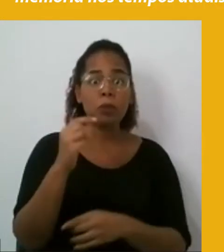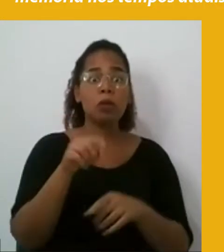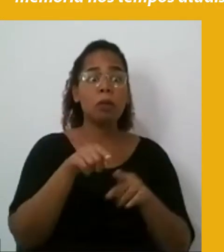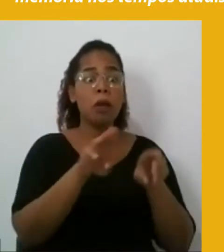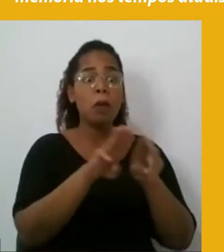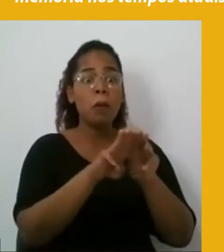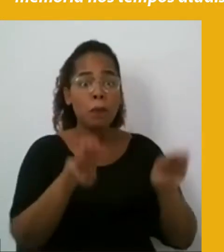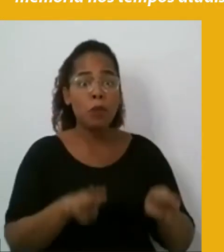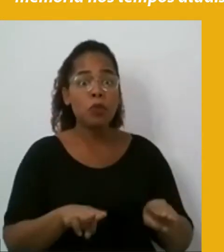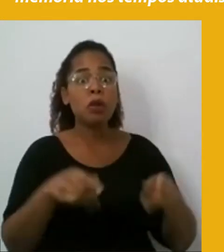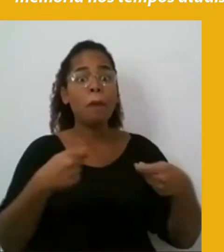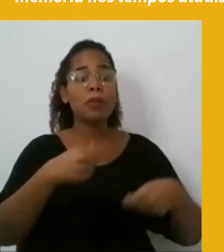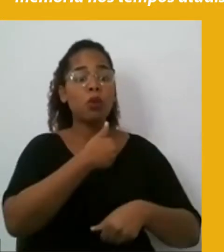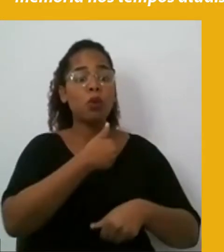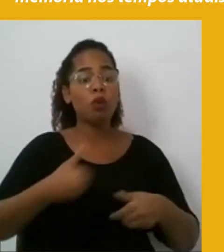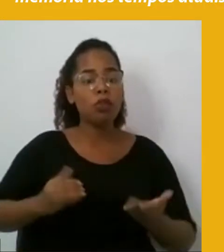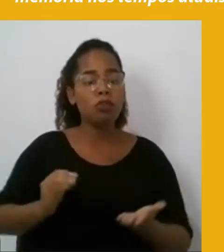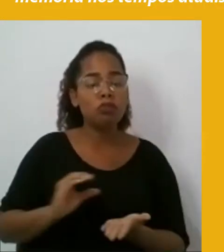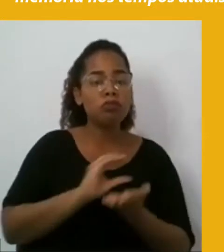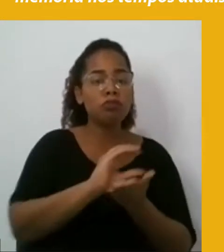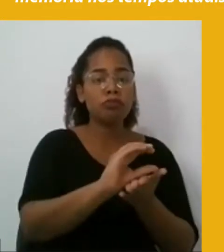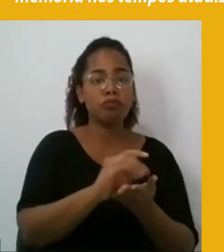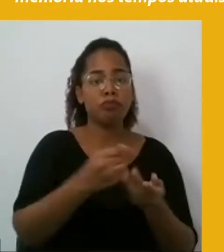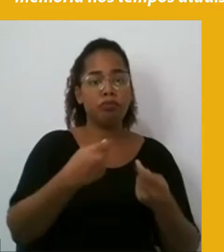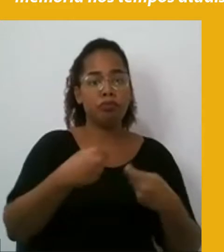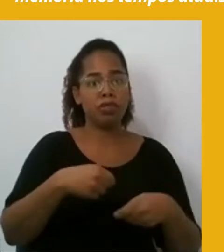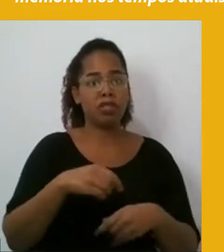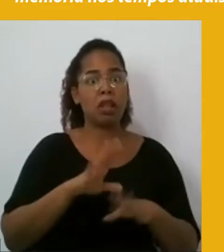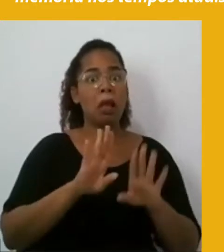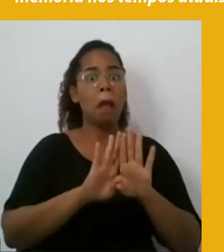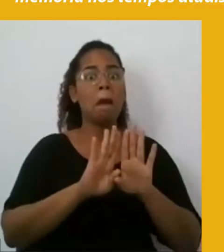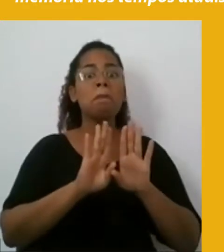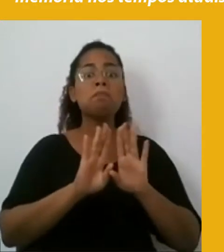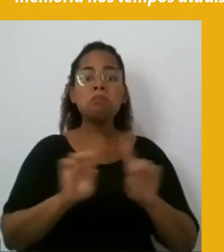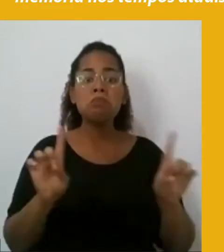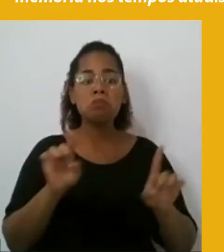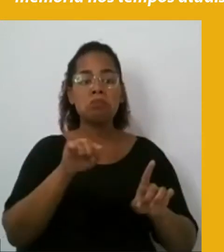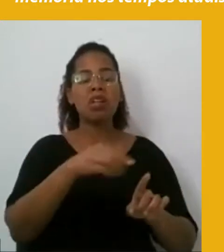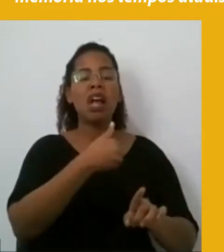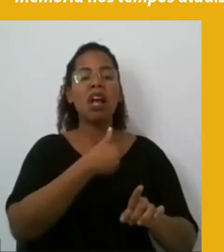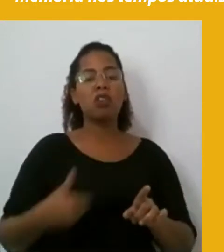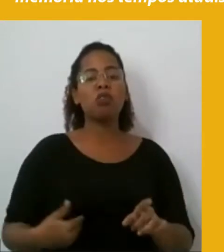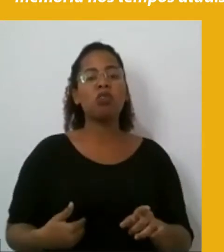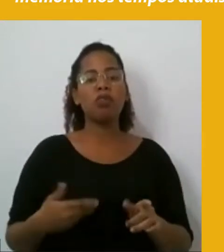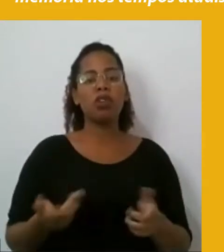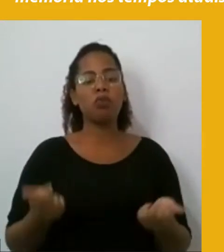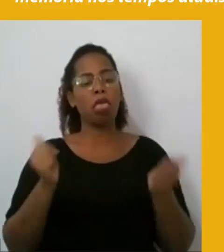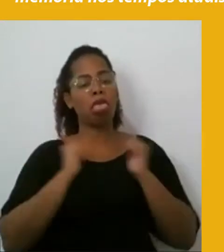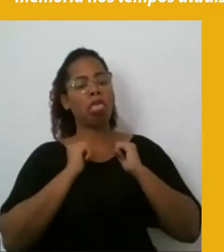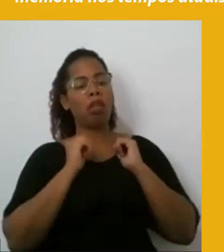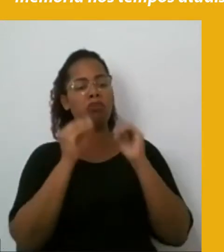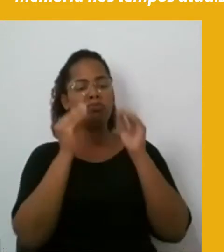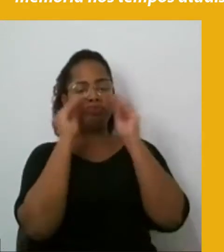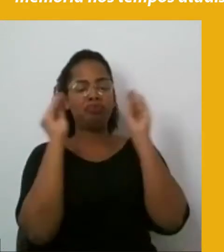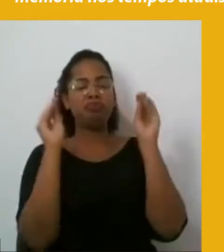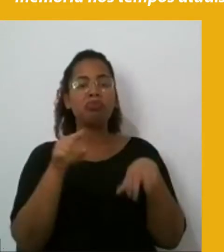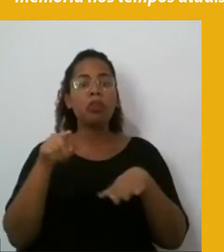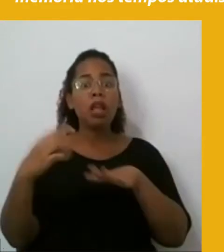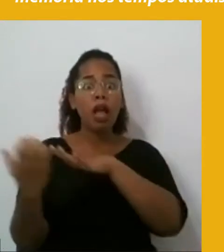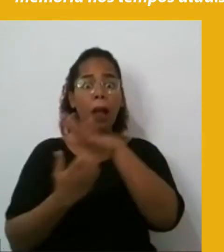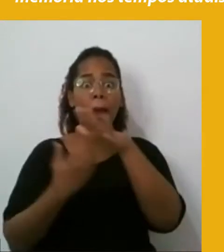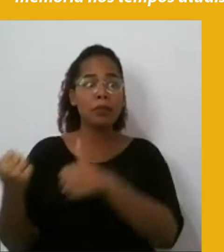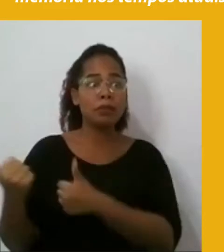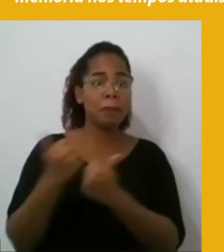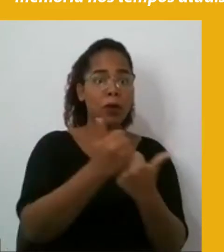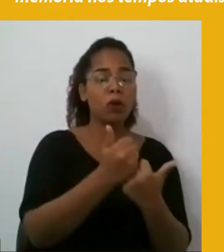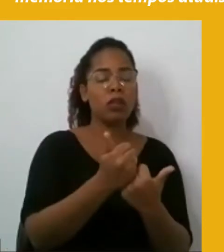pode simplesmente o Estado vai embora e fica com as empresas. O Brasil está muito longe desse momento, dessa capacidade.